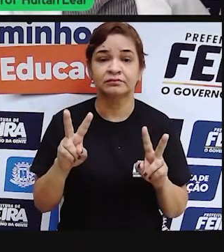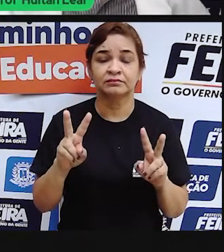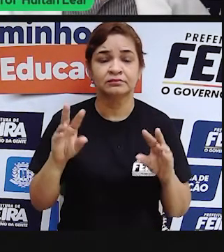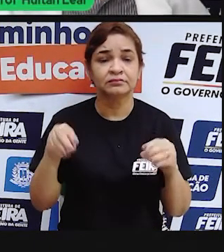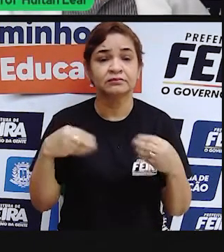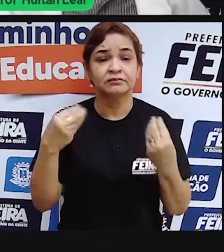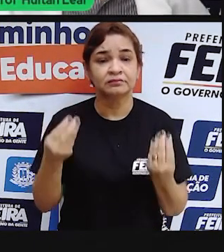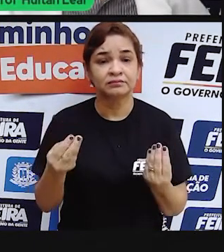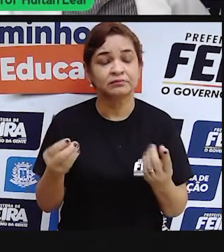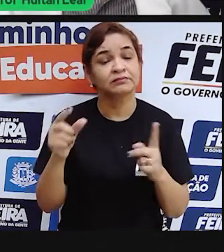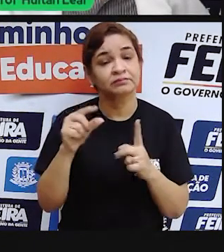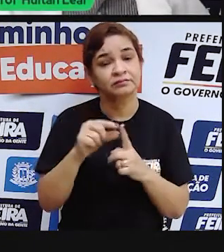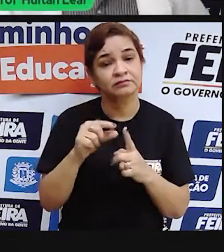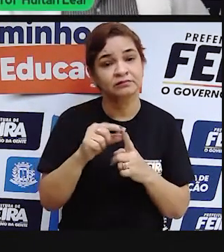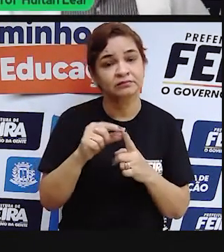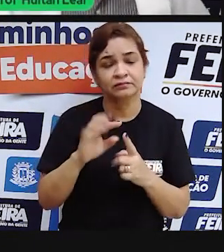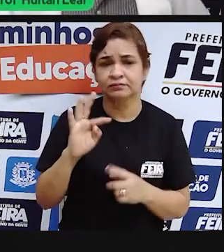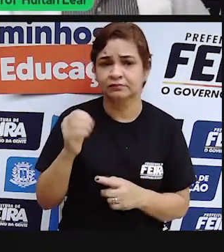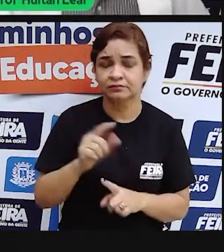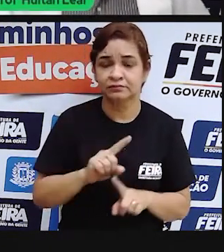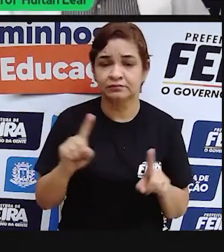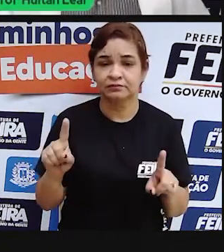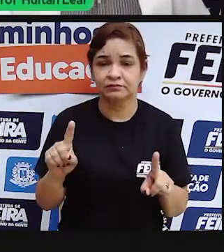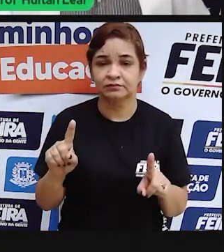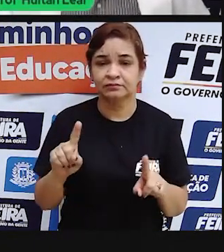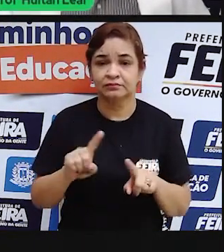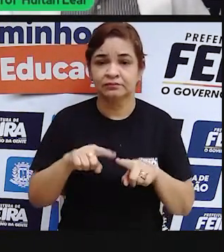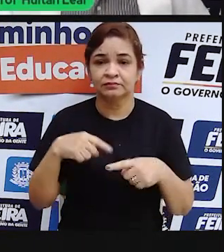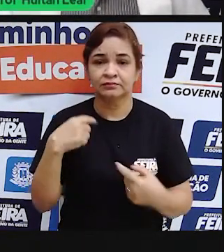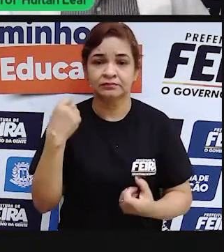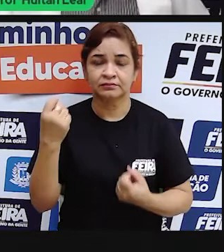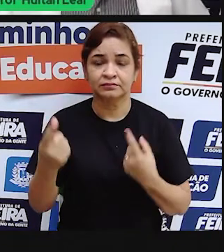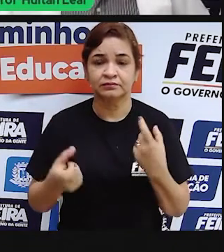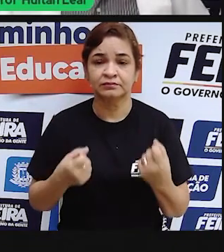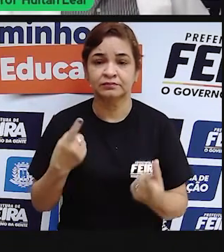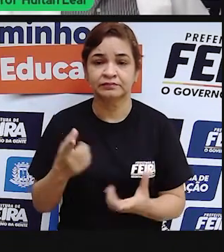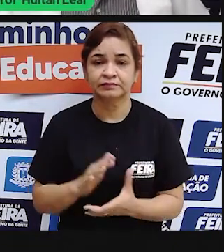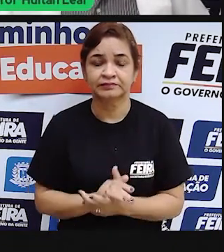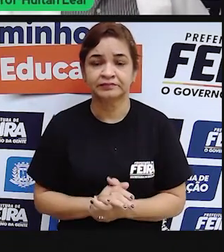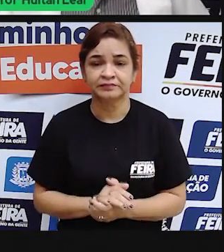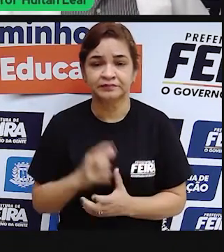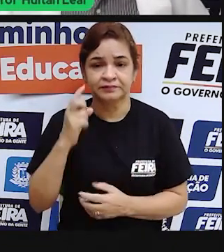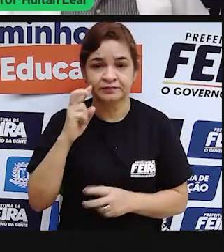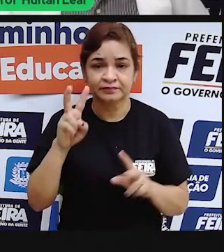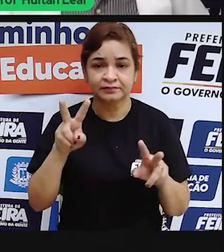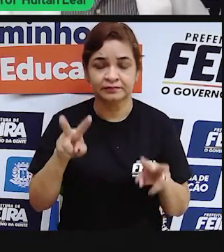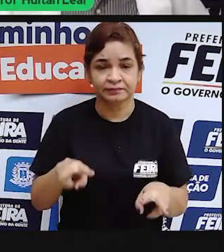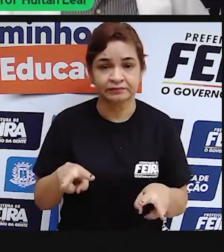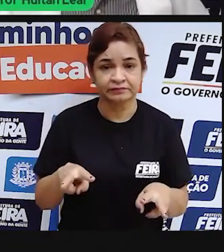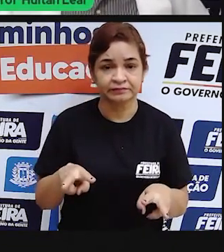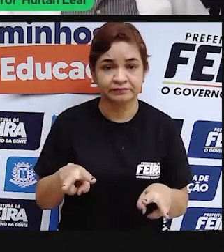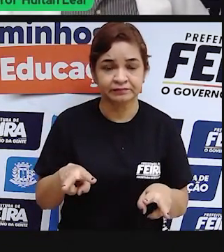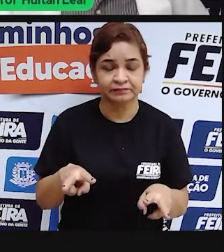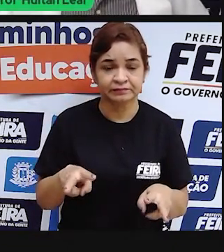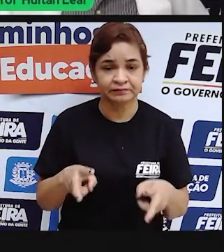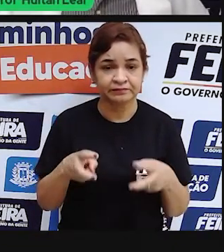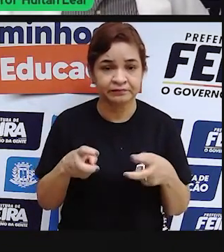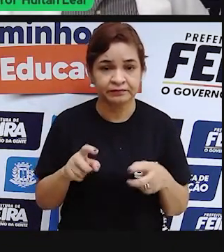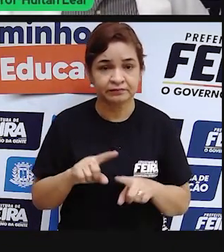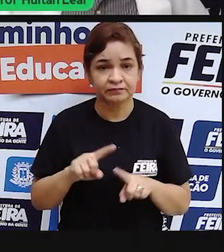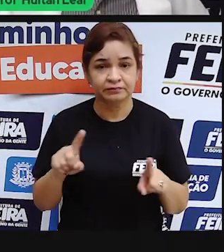essas palavras. Não coloquei todas, mas... Então, substantivos podem ser materiais ou não